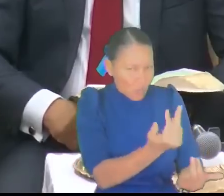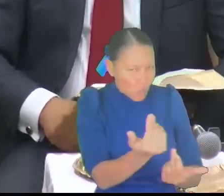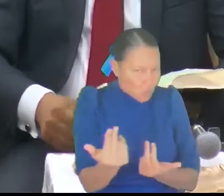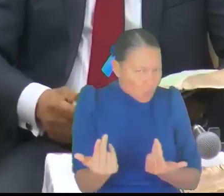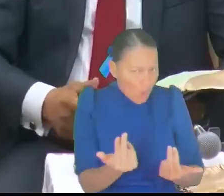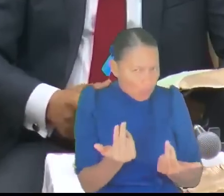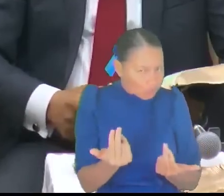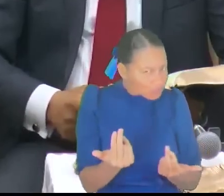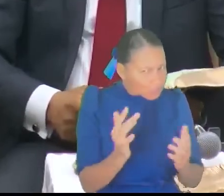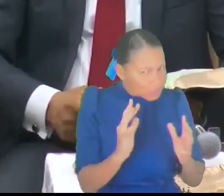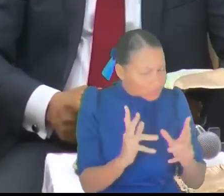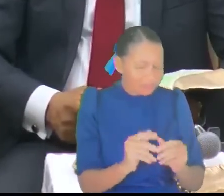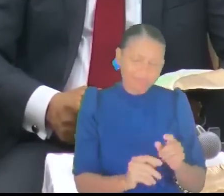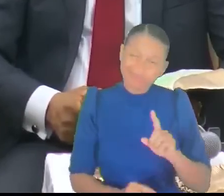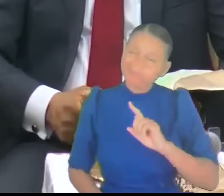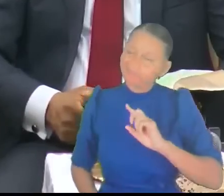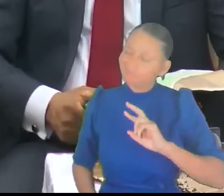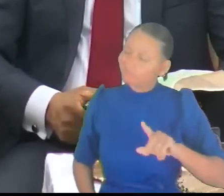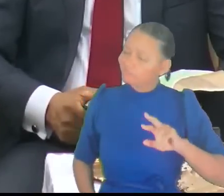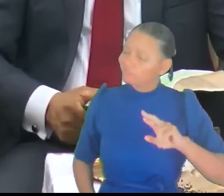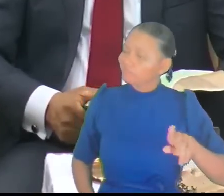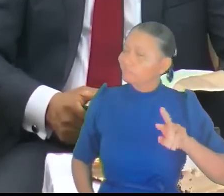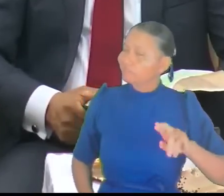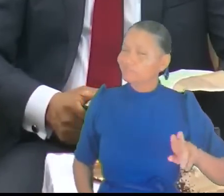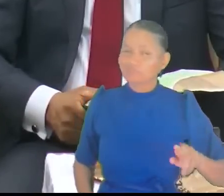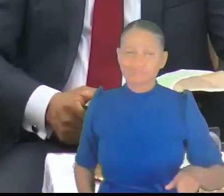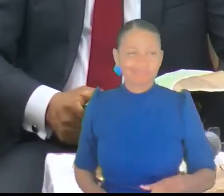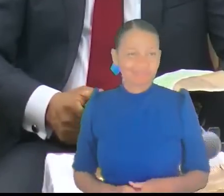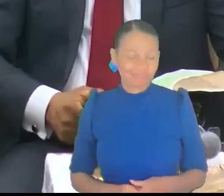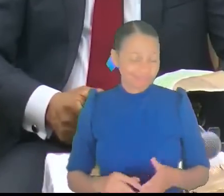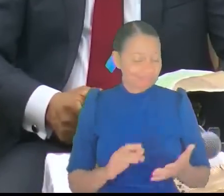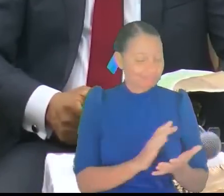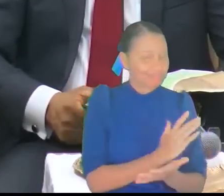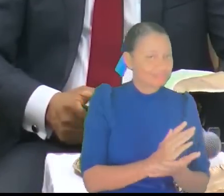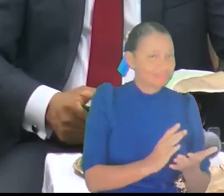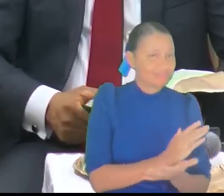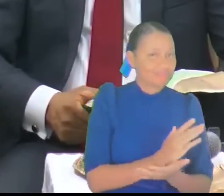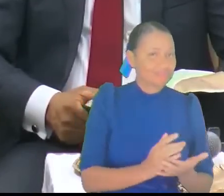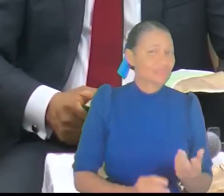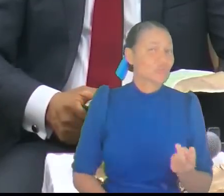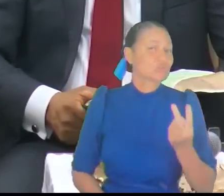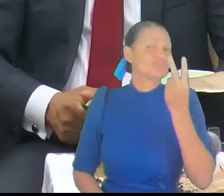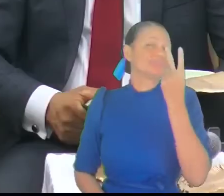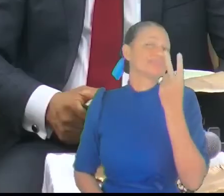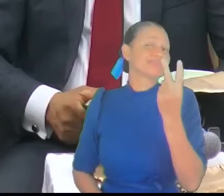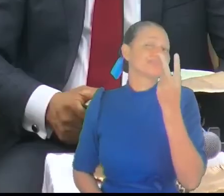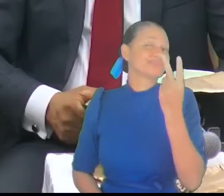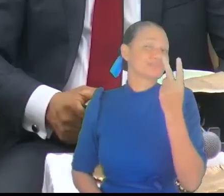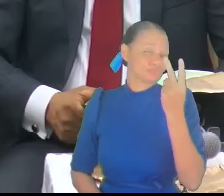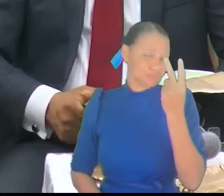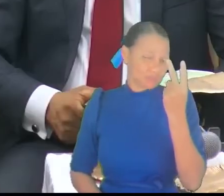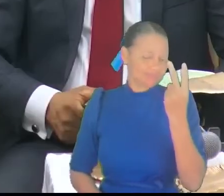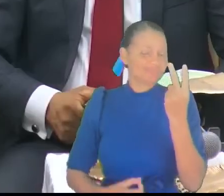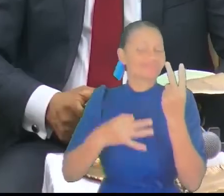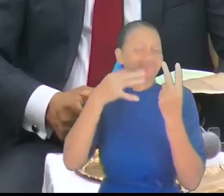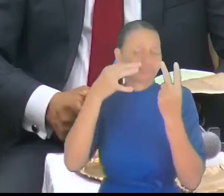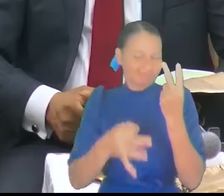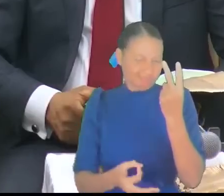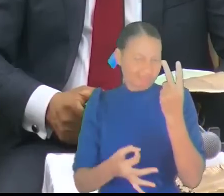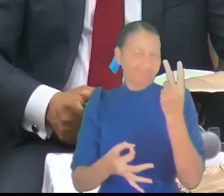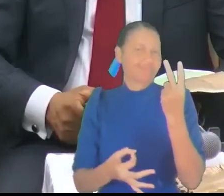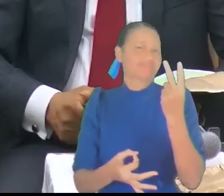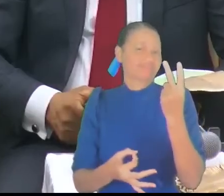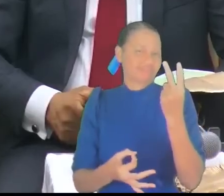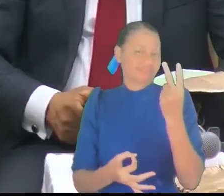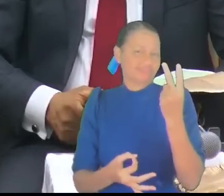igualzinha? Não. Glória a Deus. Umas estavam, só tinha 2 igrejas de lua cheia. Só tinha 2 igrejas de lua